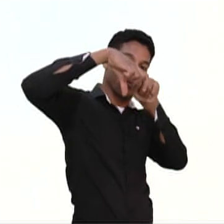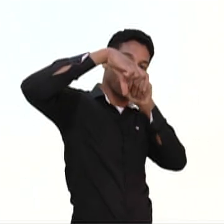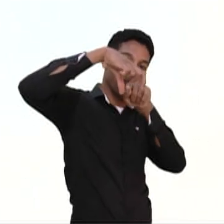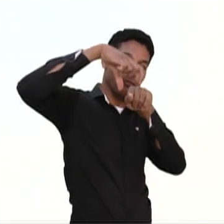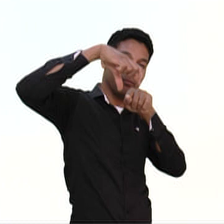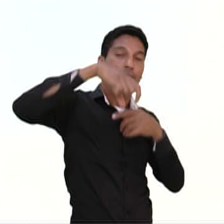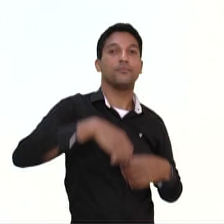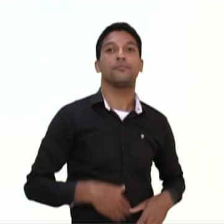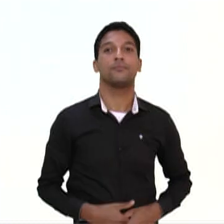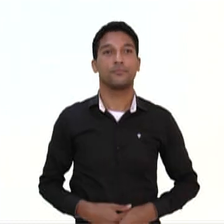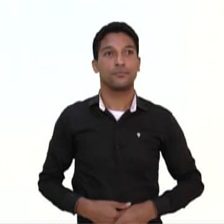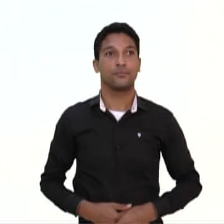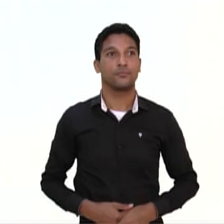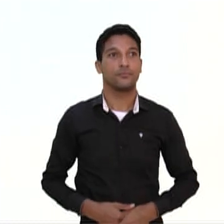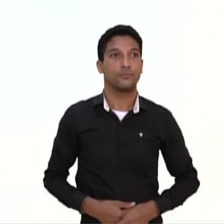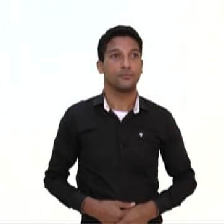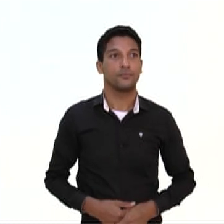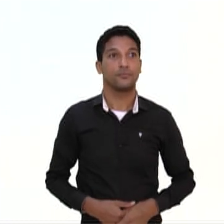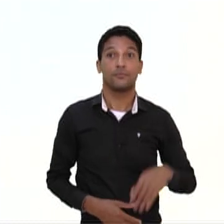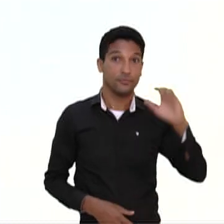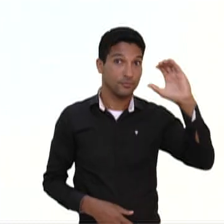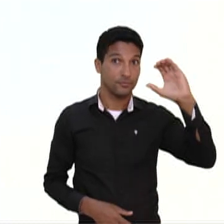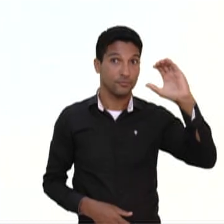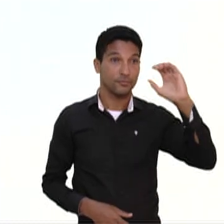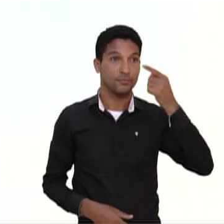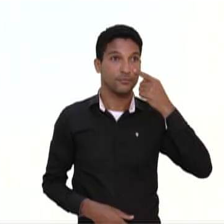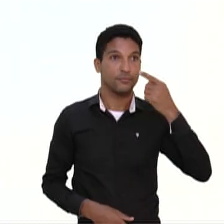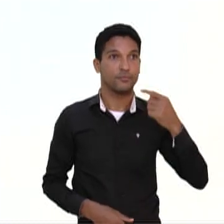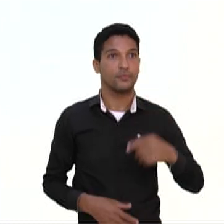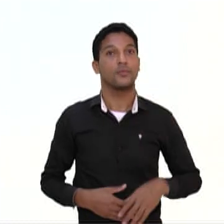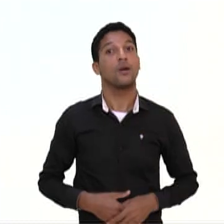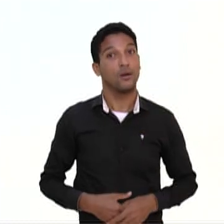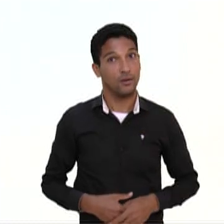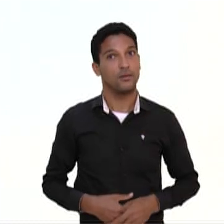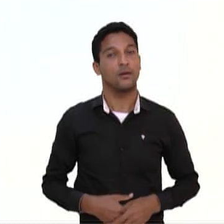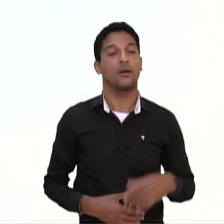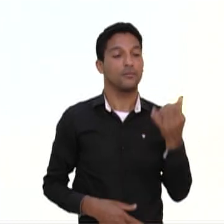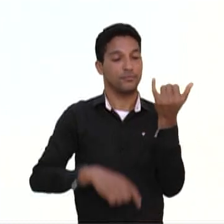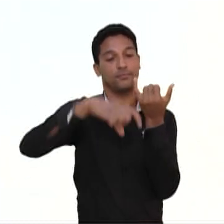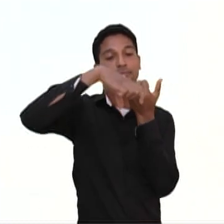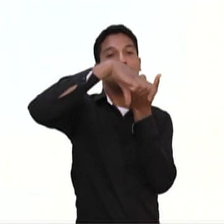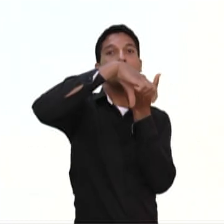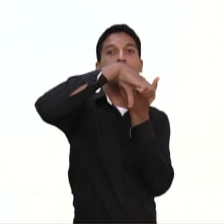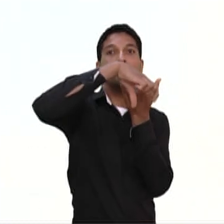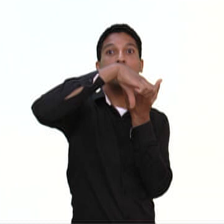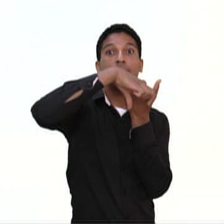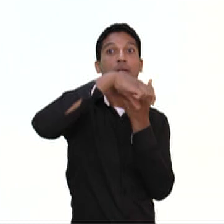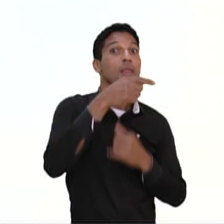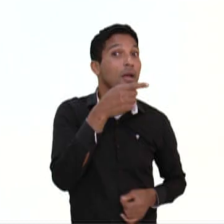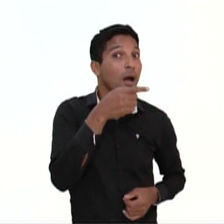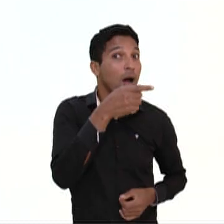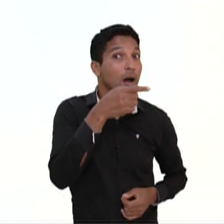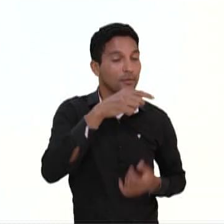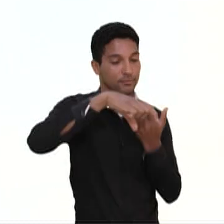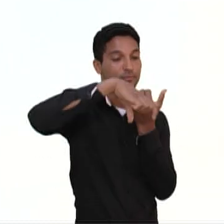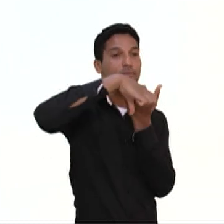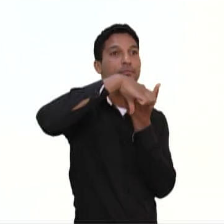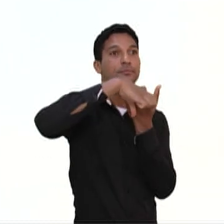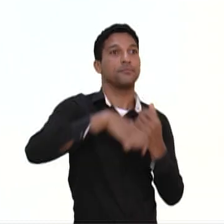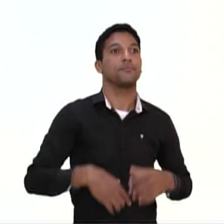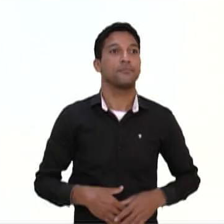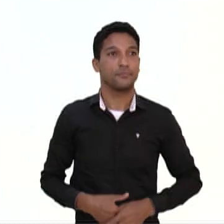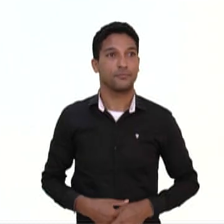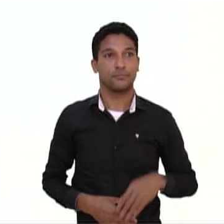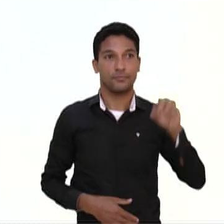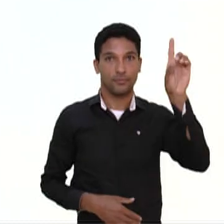x ao quadrado mais 2x menos 1, concavidade voltada para baixo também. Y igual a 2x ao